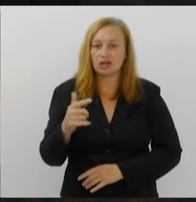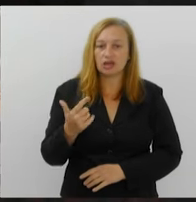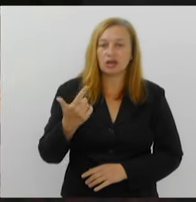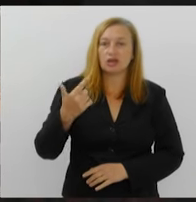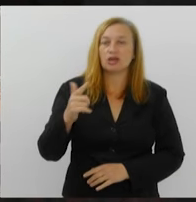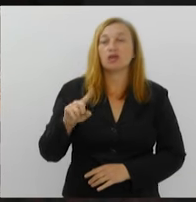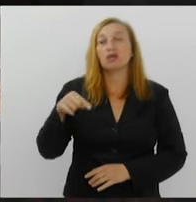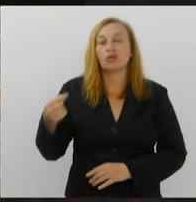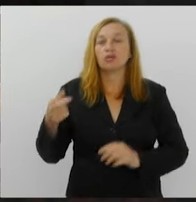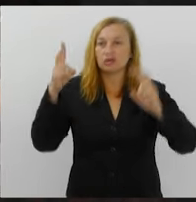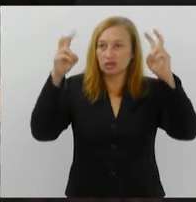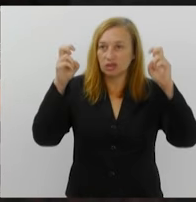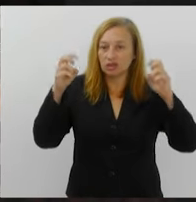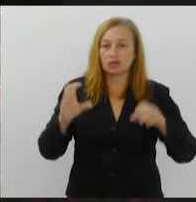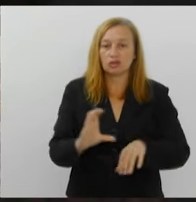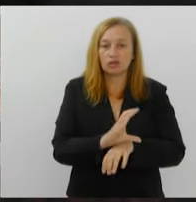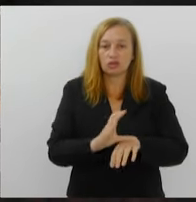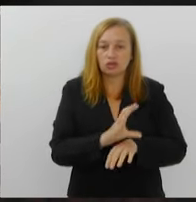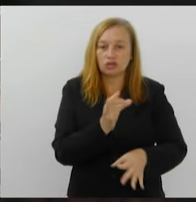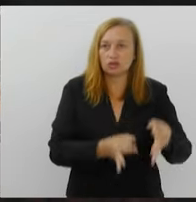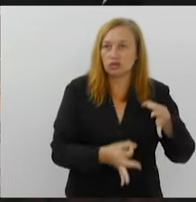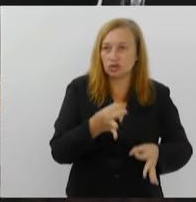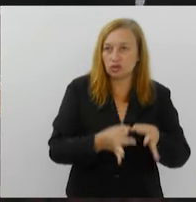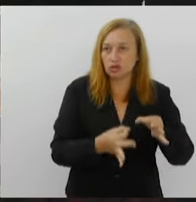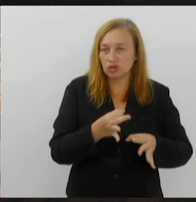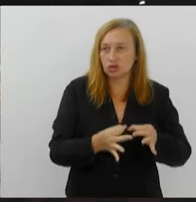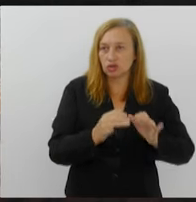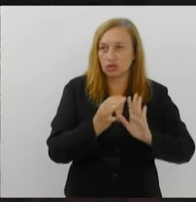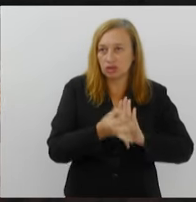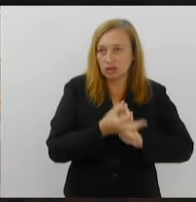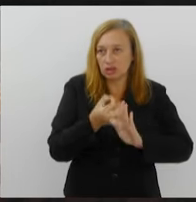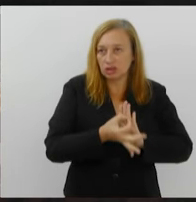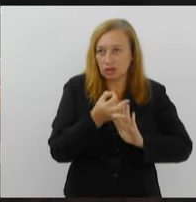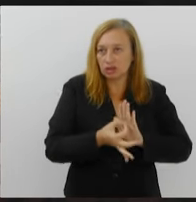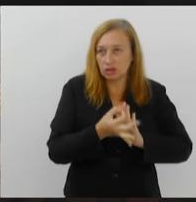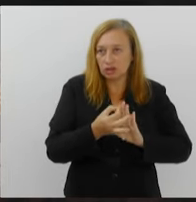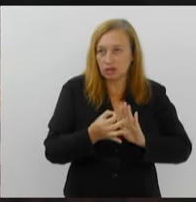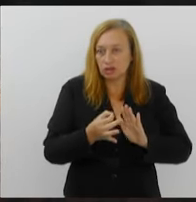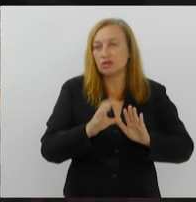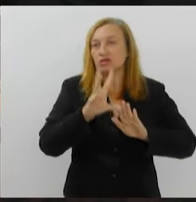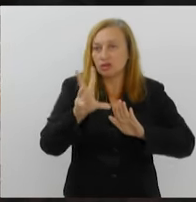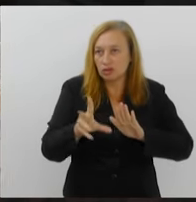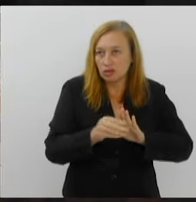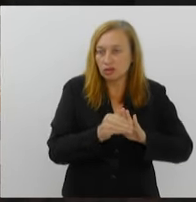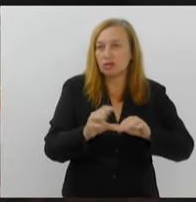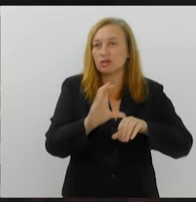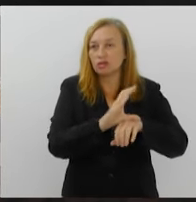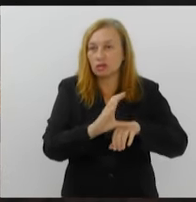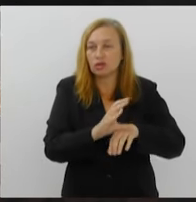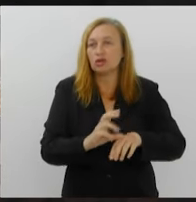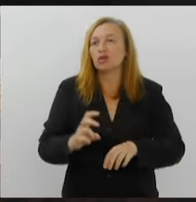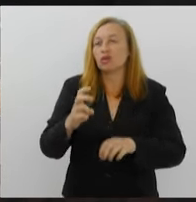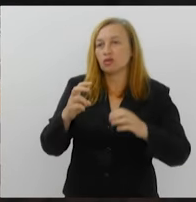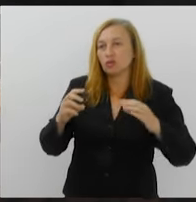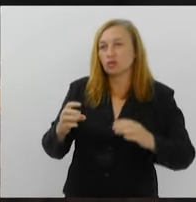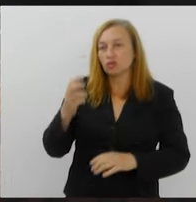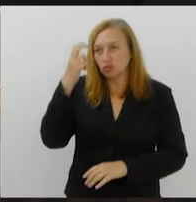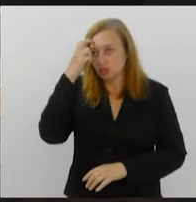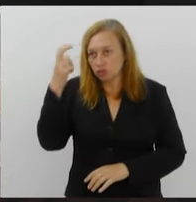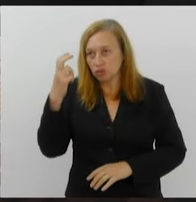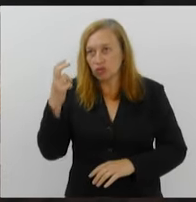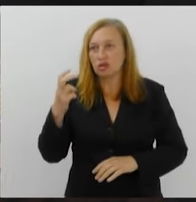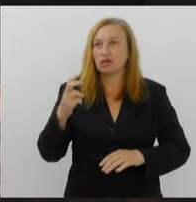Pareceres das comissões Constituição e Justiça, pela constitucionalidade com emenda, cultura favorável, turismo favorável